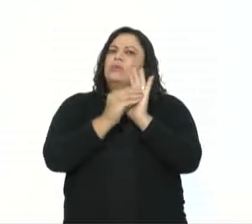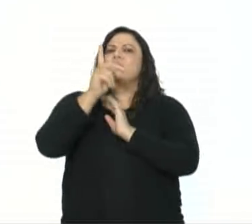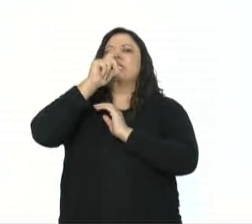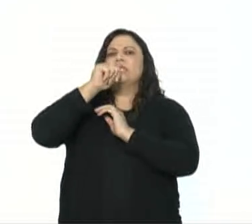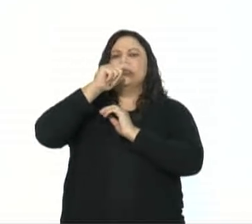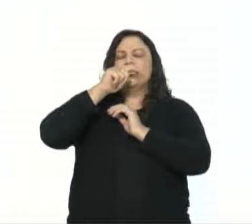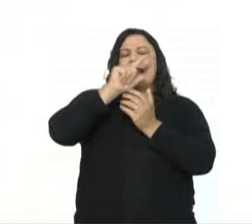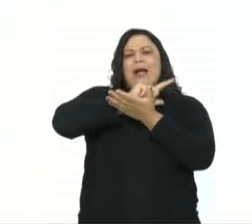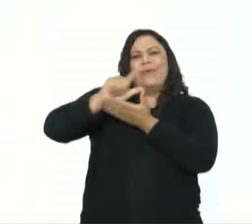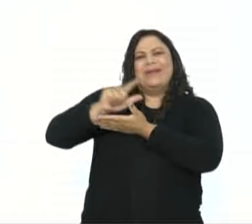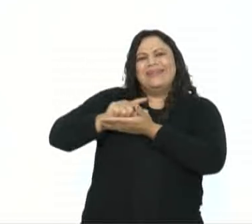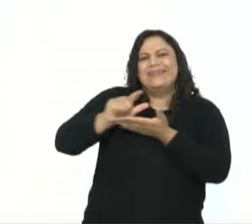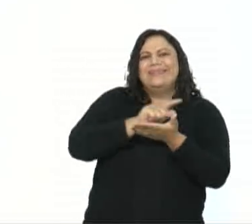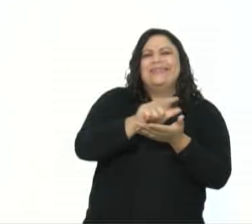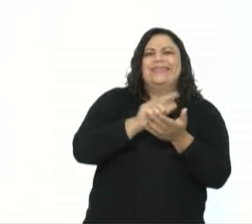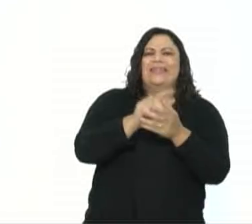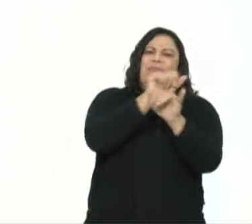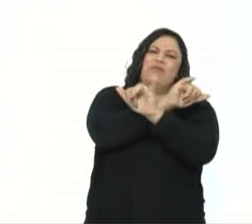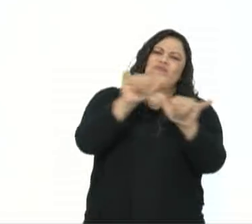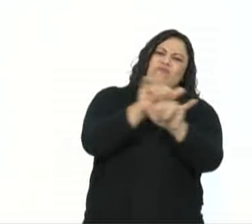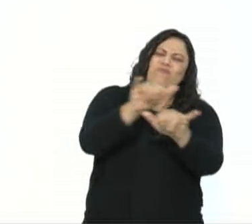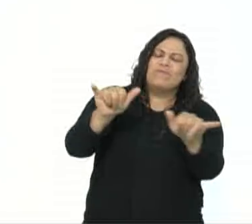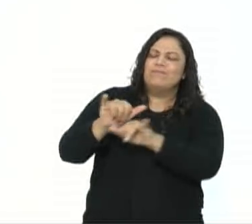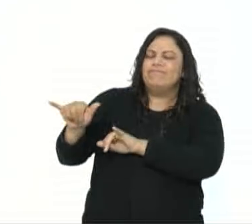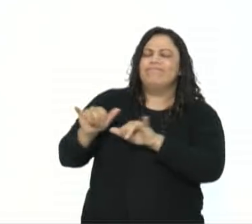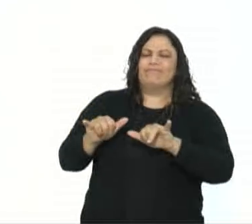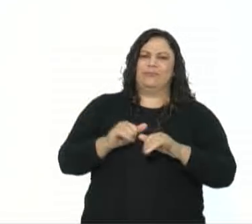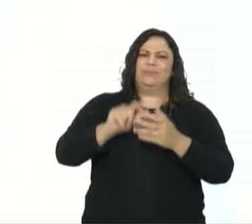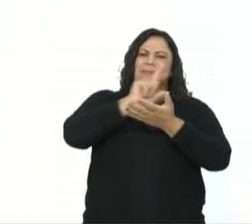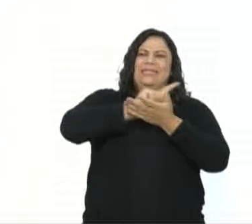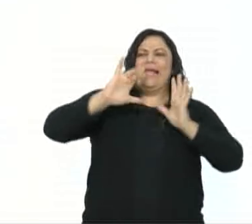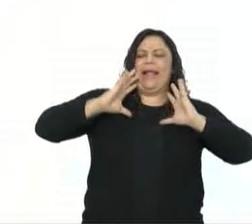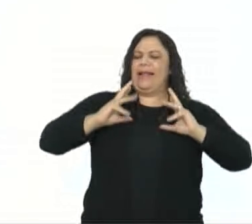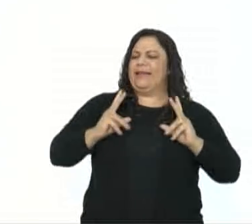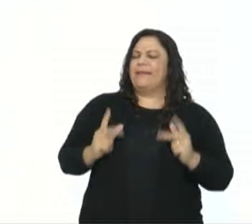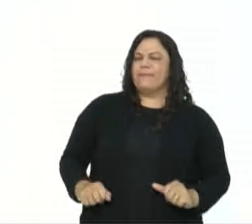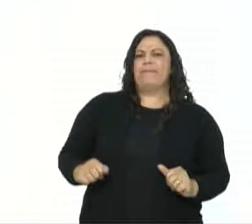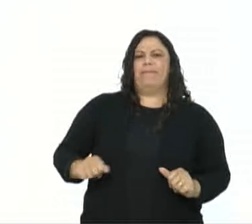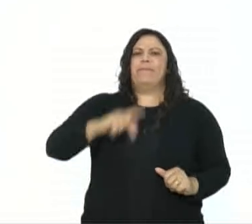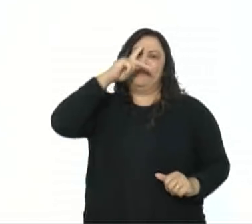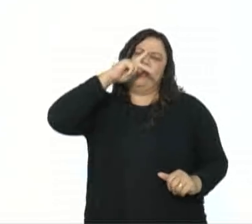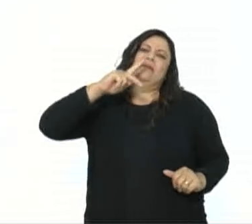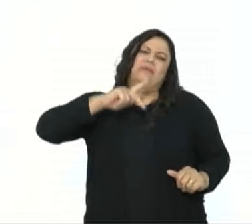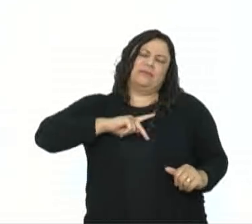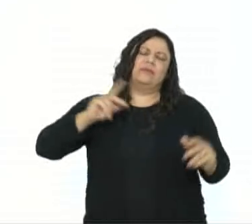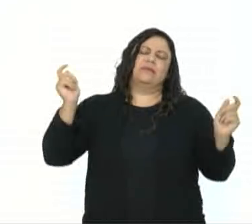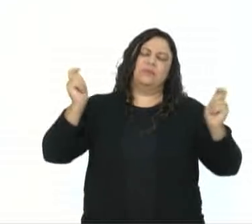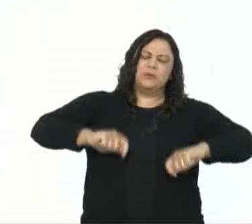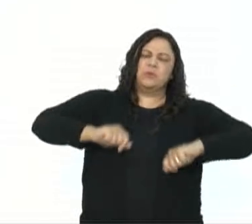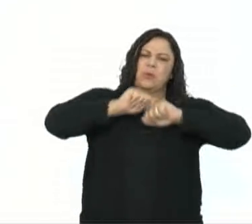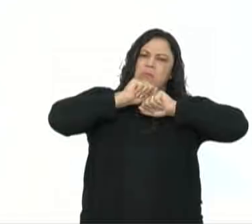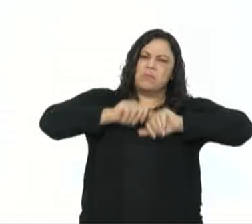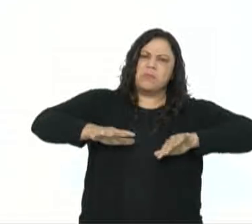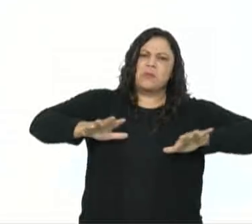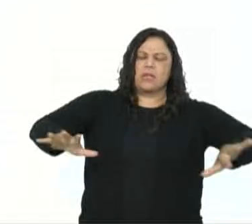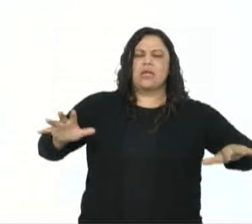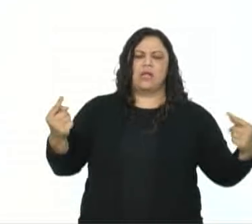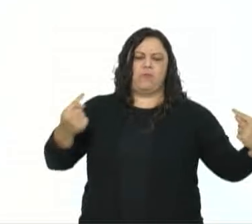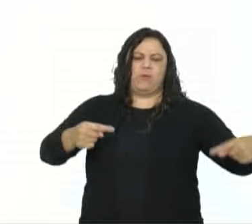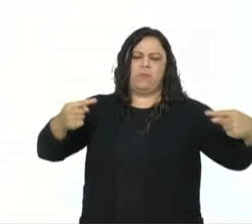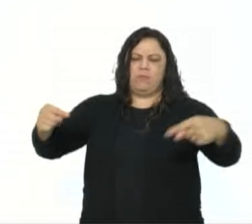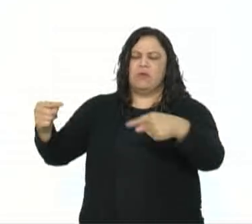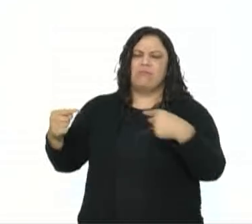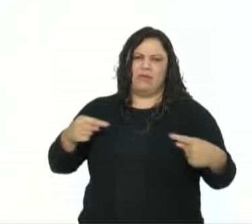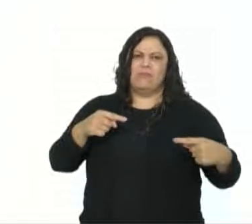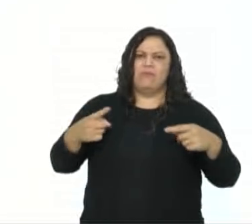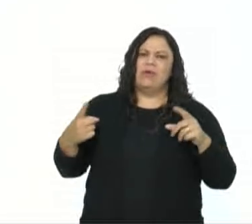esgoto, de campanhas de esclarecimento público, de higiene pessoal e de programa de combate aos transmissores leva ao aparecimento de milhares de novos